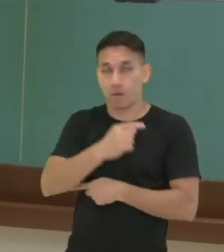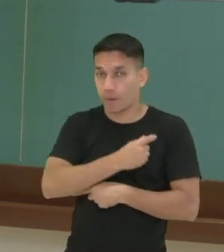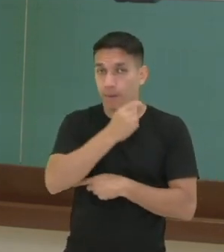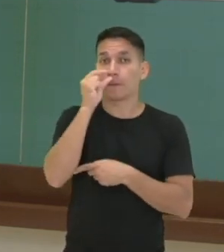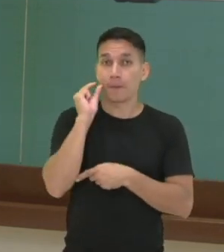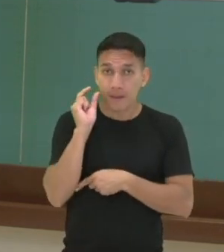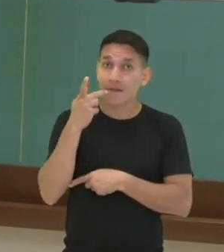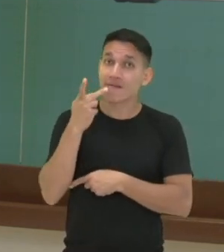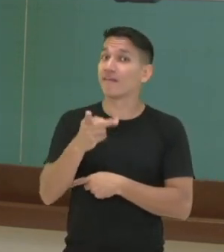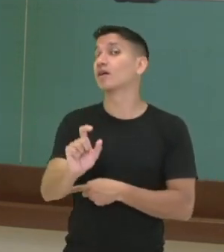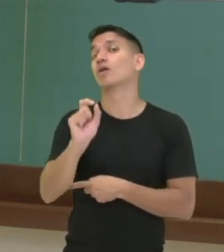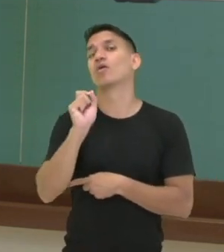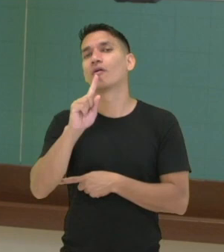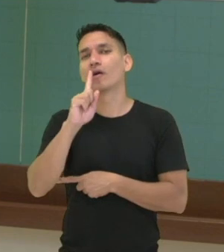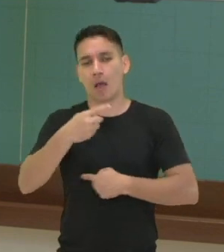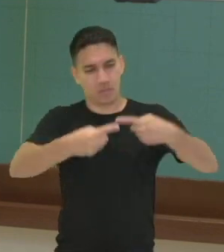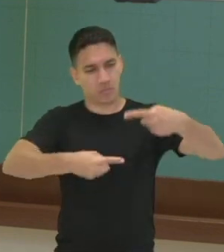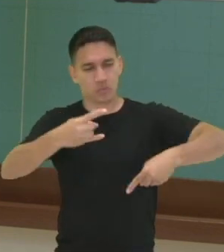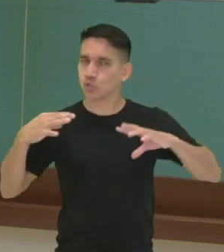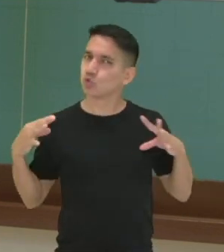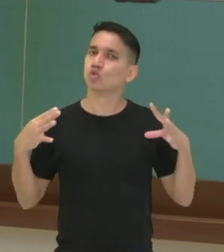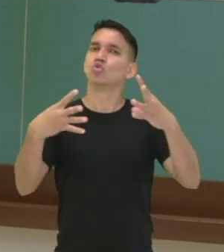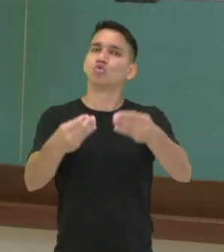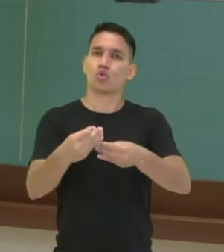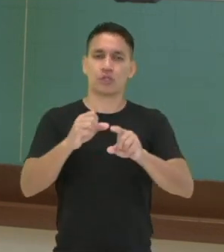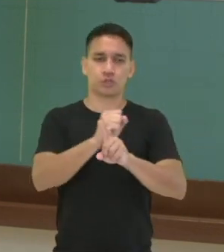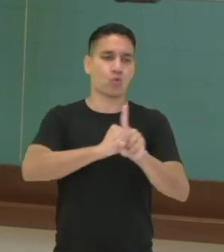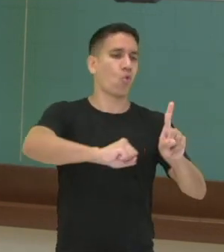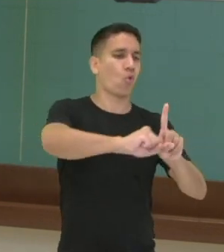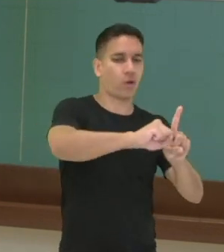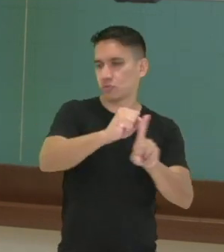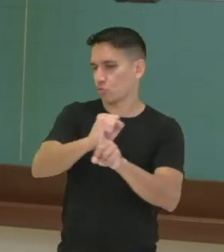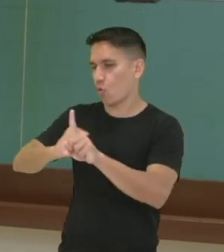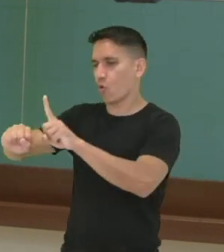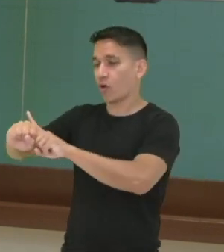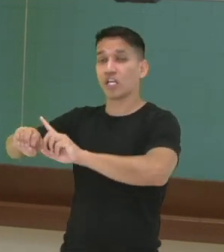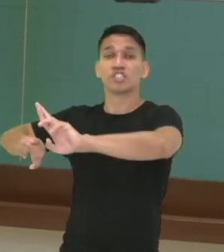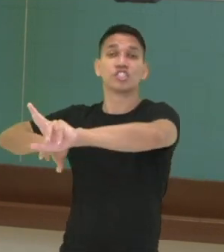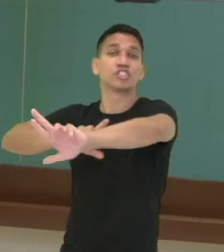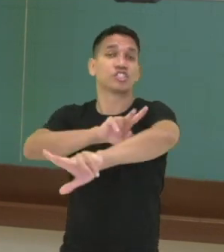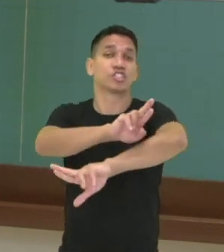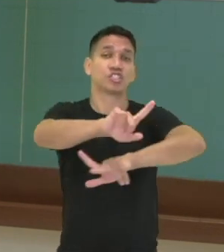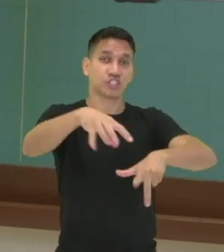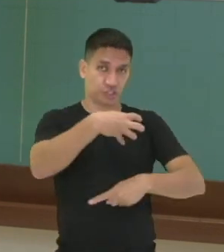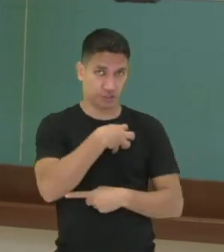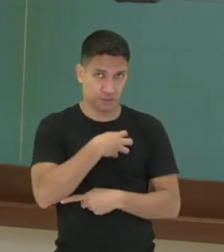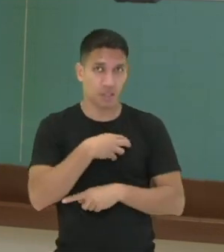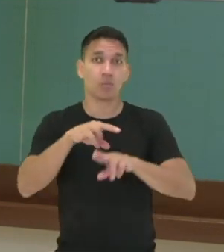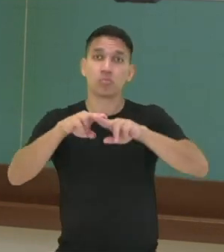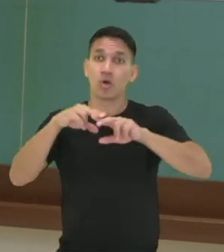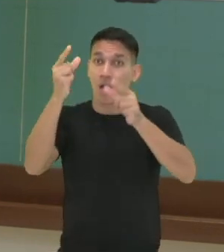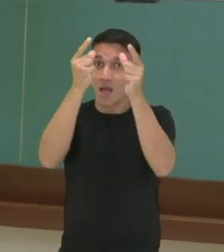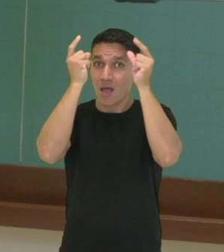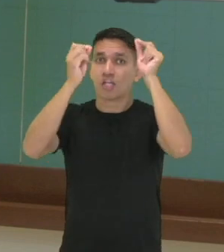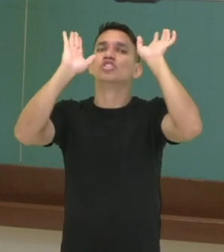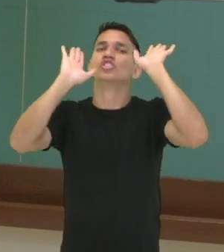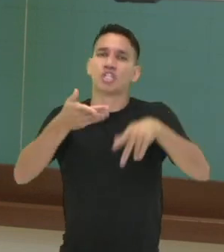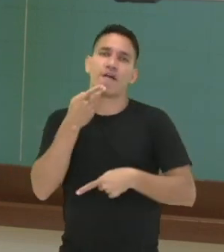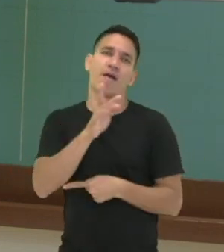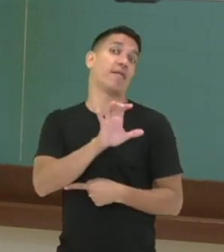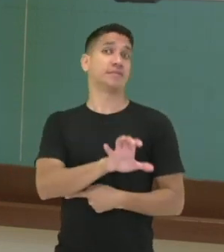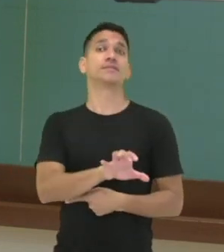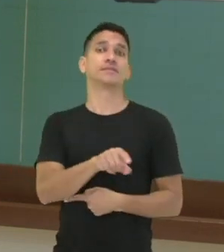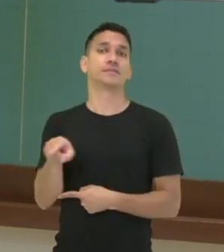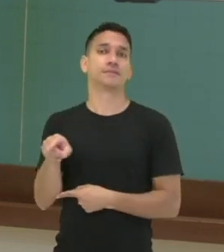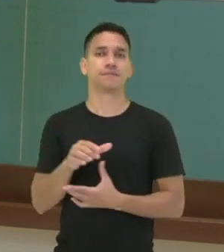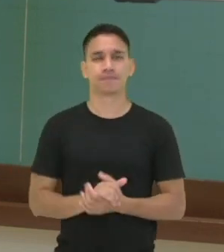afirmou que a política está presente em todas as sociedades de formas diferentes e que os gregos já reconheciam